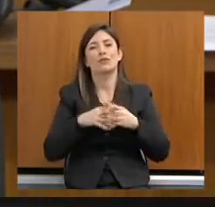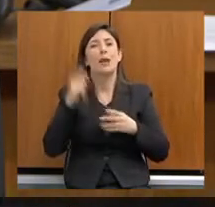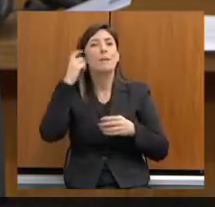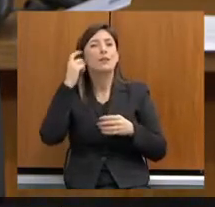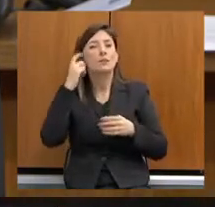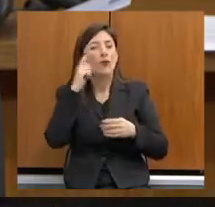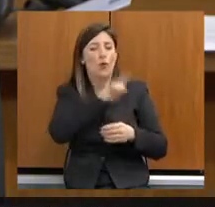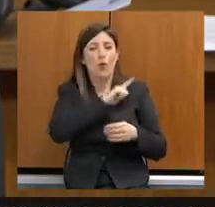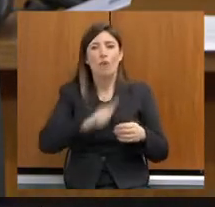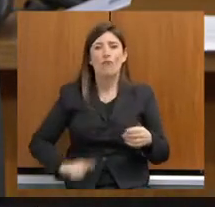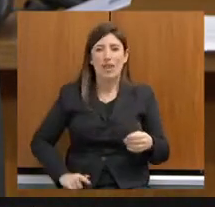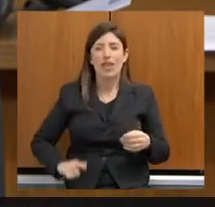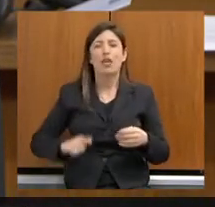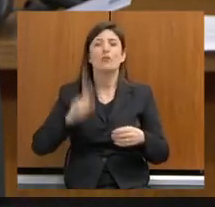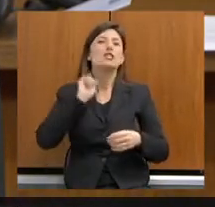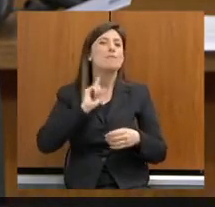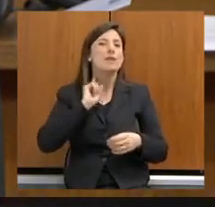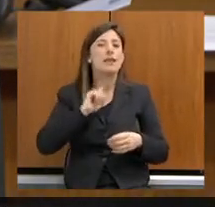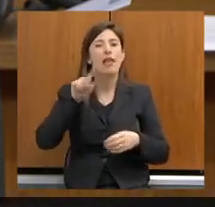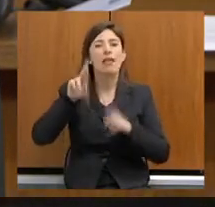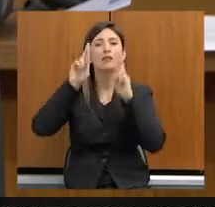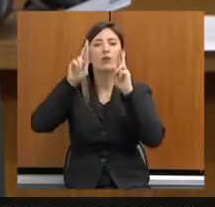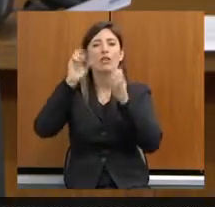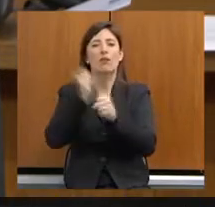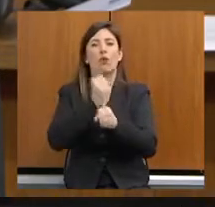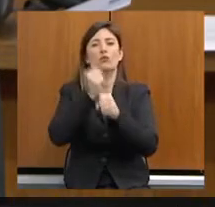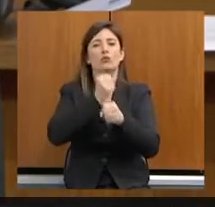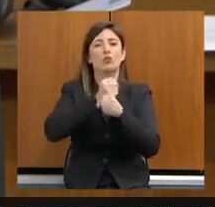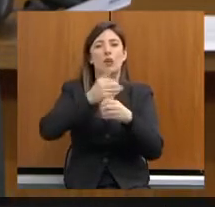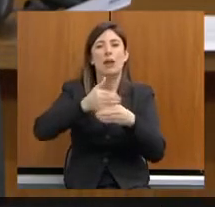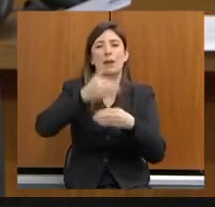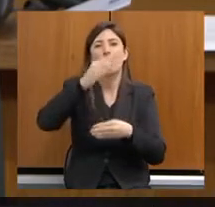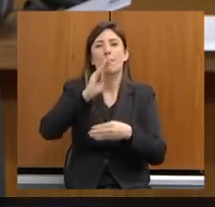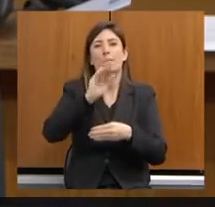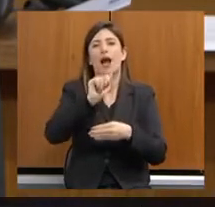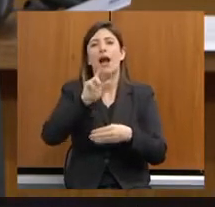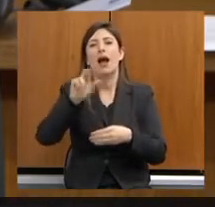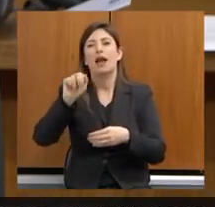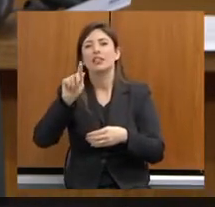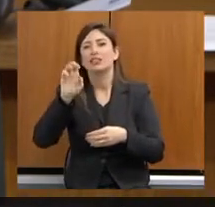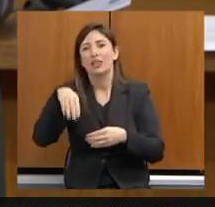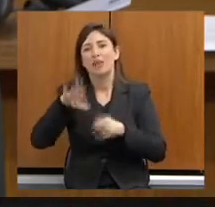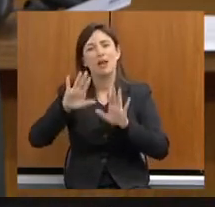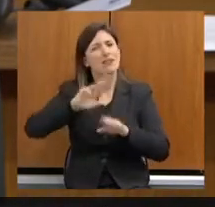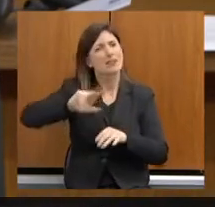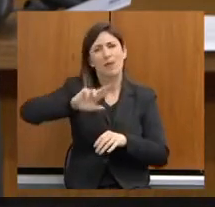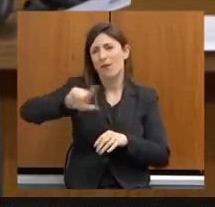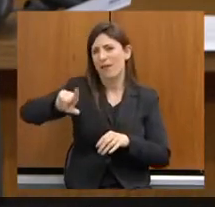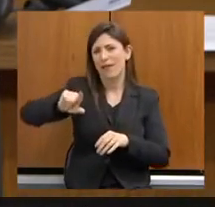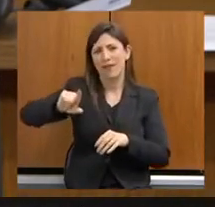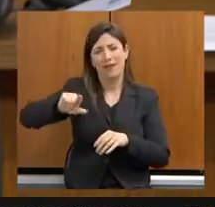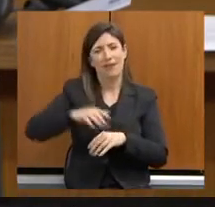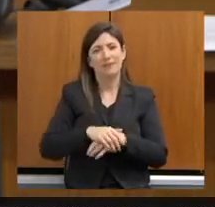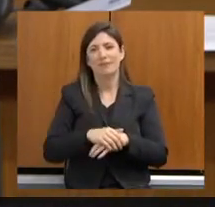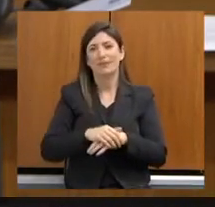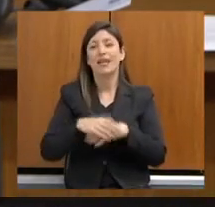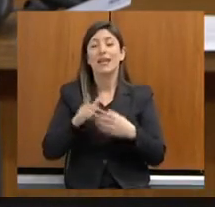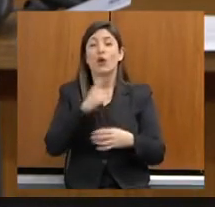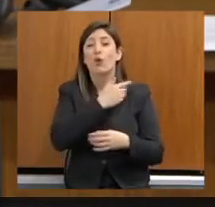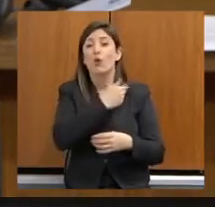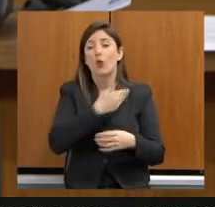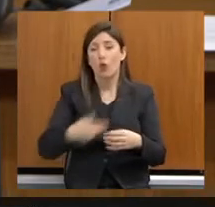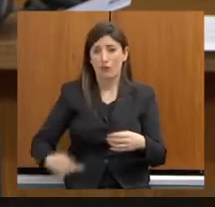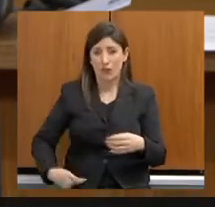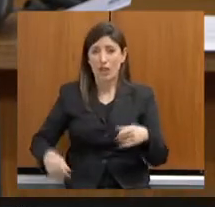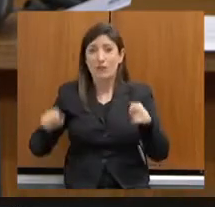Minas é o responsável pela construção da barragem não é a barragem a grande obra em si eu resto da da codevasf que o governo